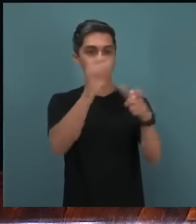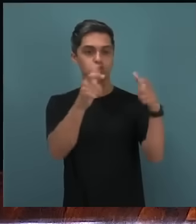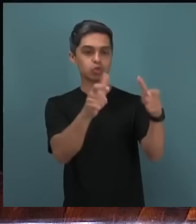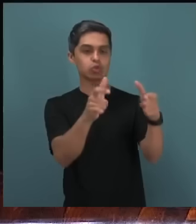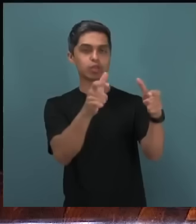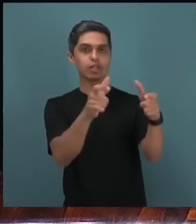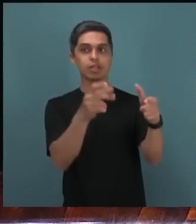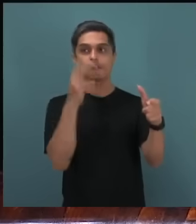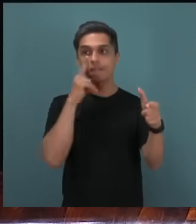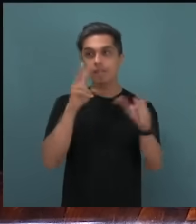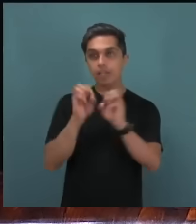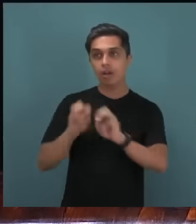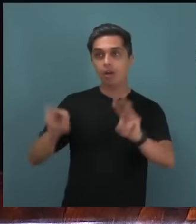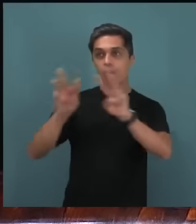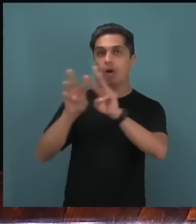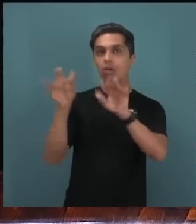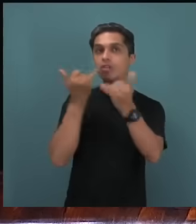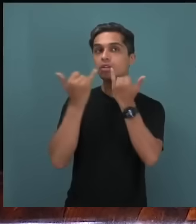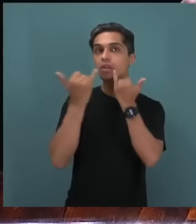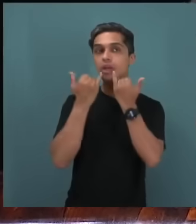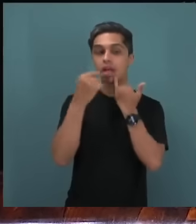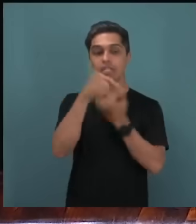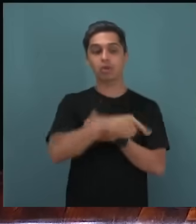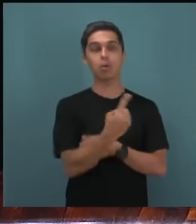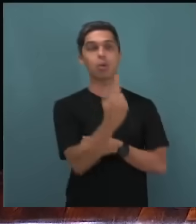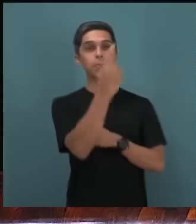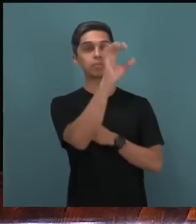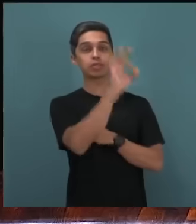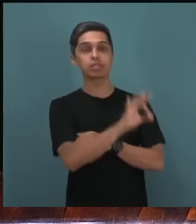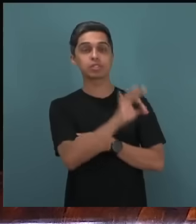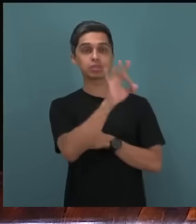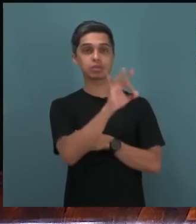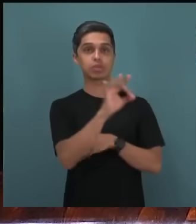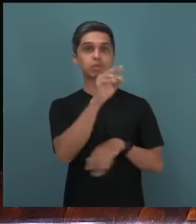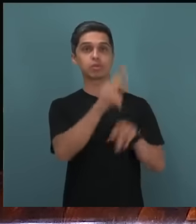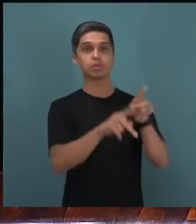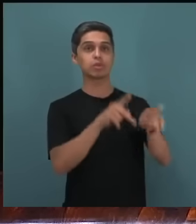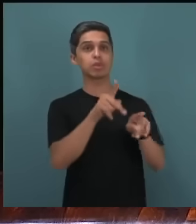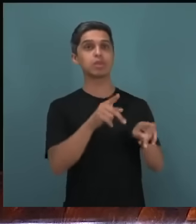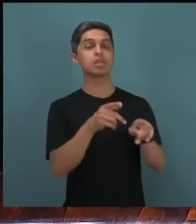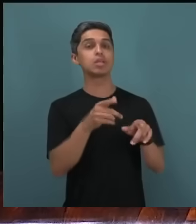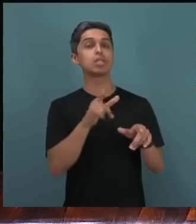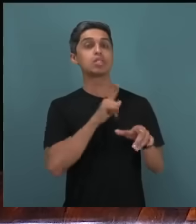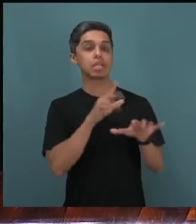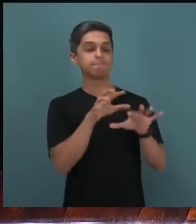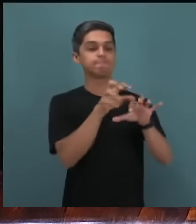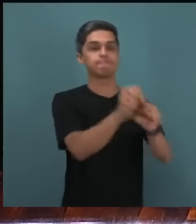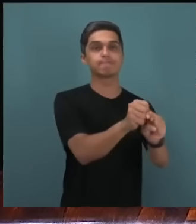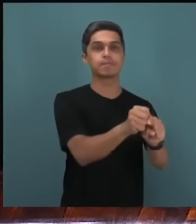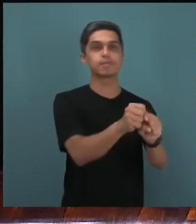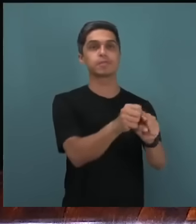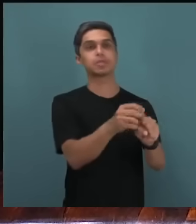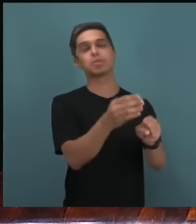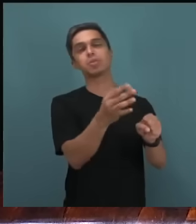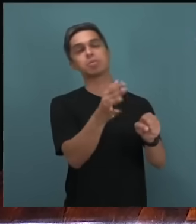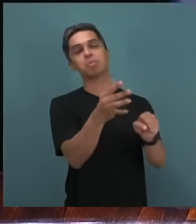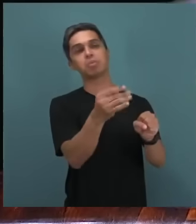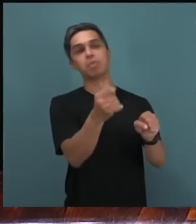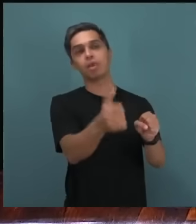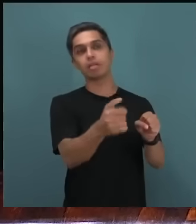ONU. Aqui, 1% da população concentra quase